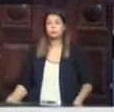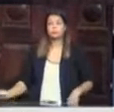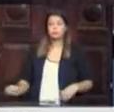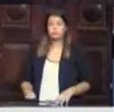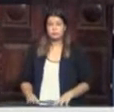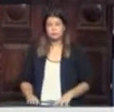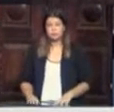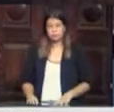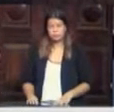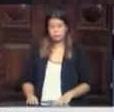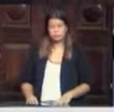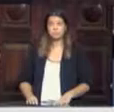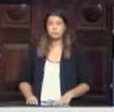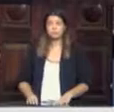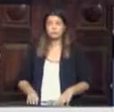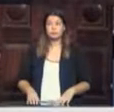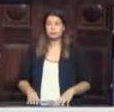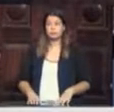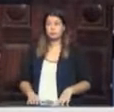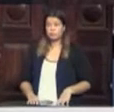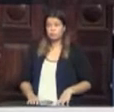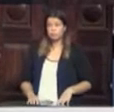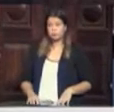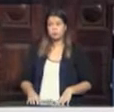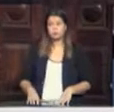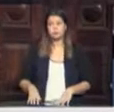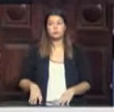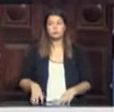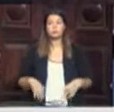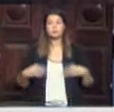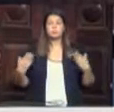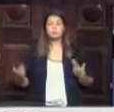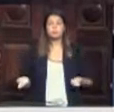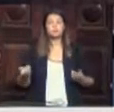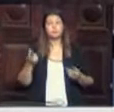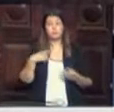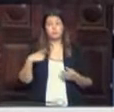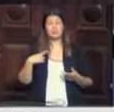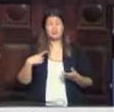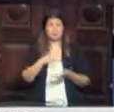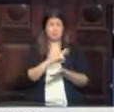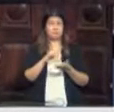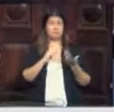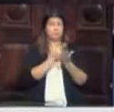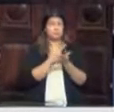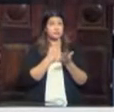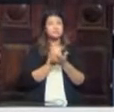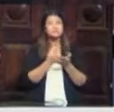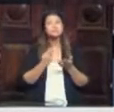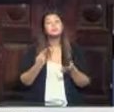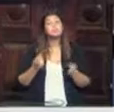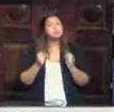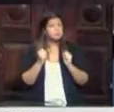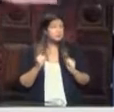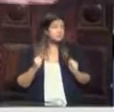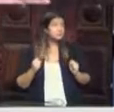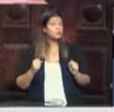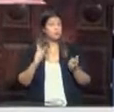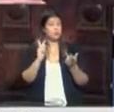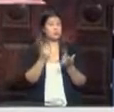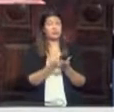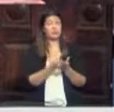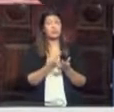pelo menos não existe a cláusula contratual que uma das partes, sendo desistindo, tenha que pagar